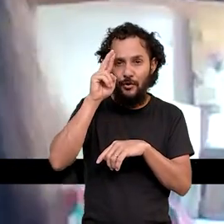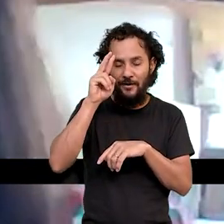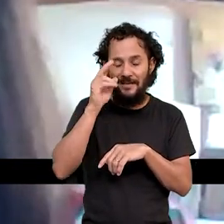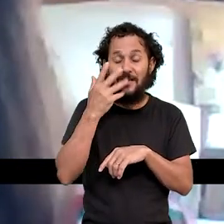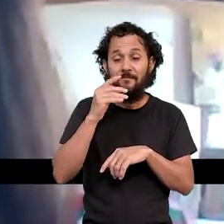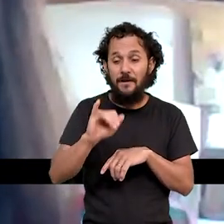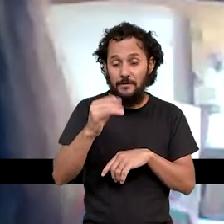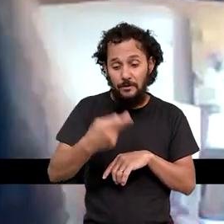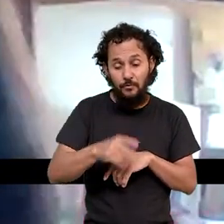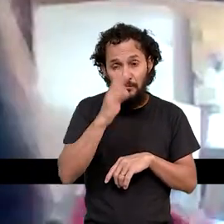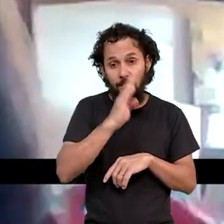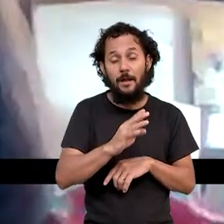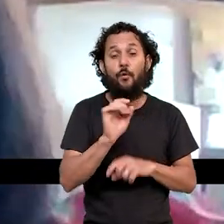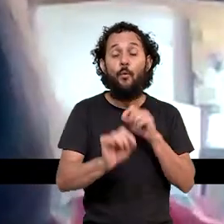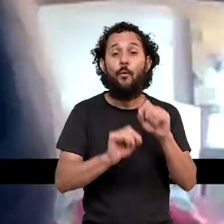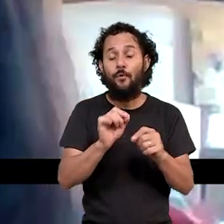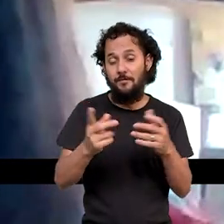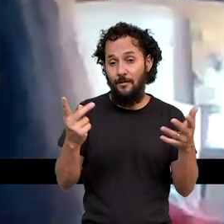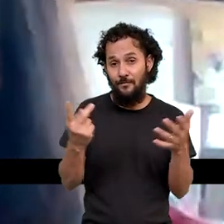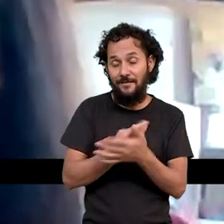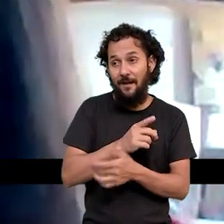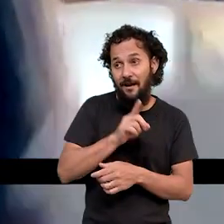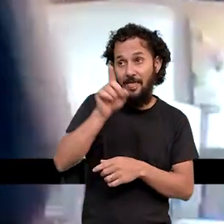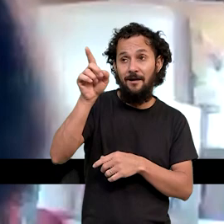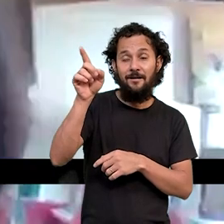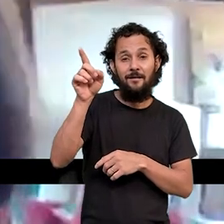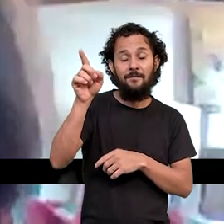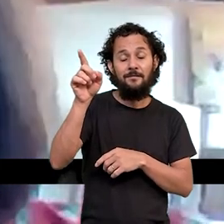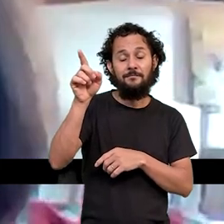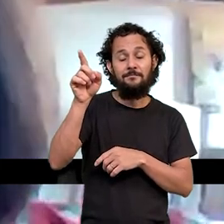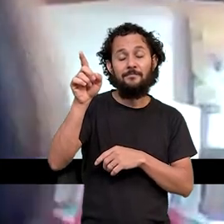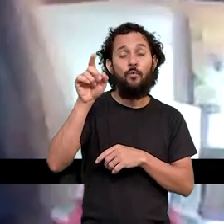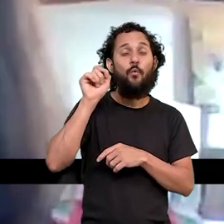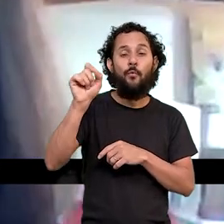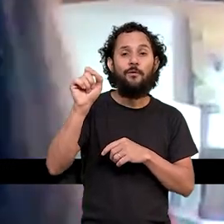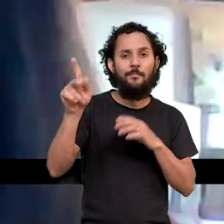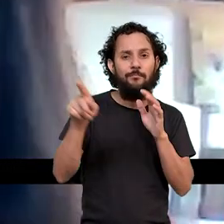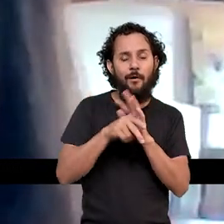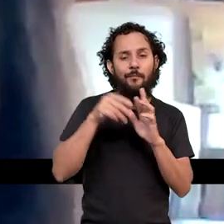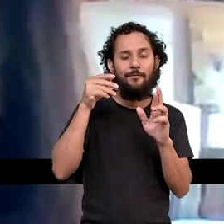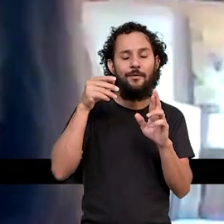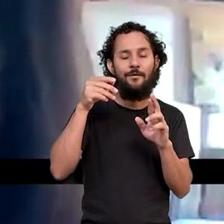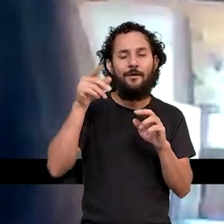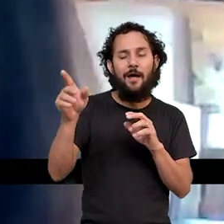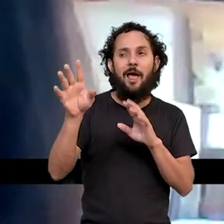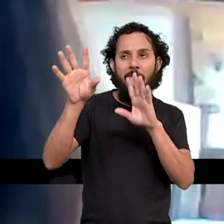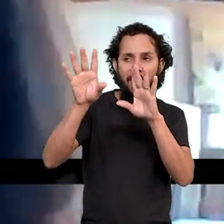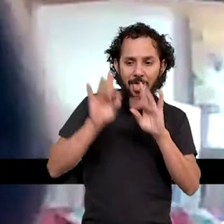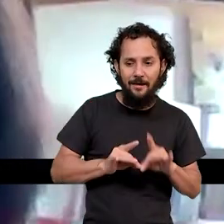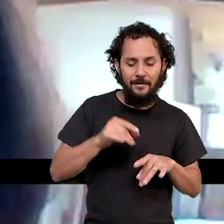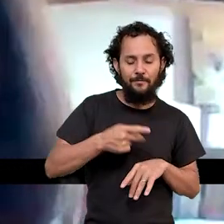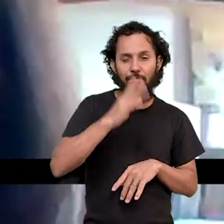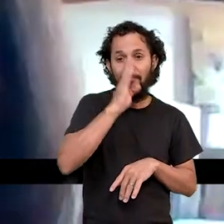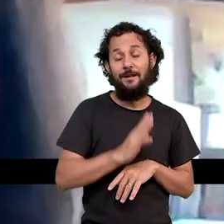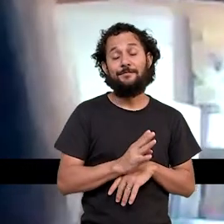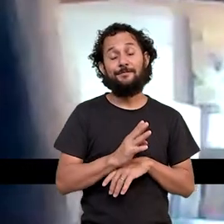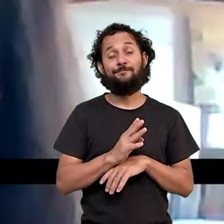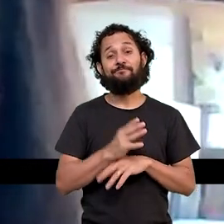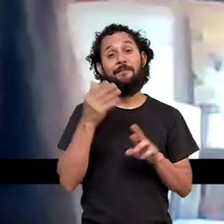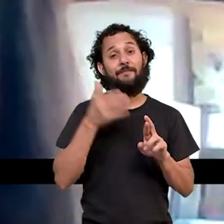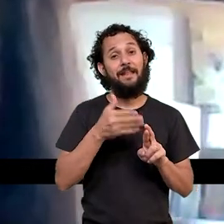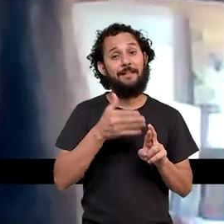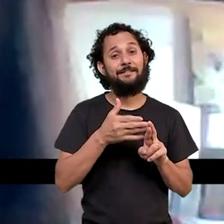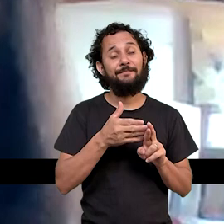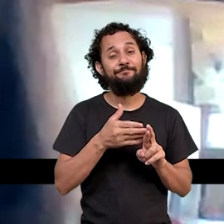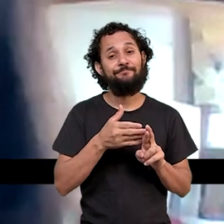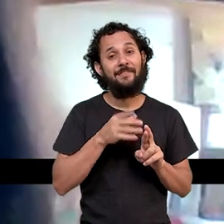história da infância brasileira. Aquilo que aconteceu lá foi o que veio de referência para o Brasil. E, nessa medida,